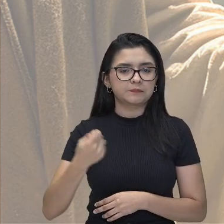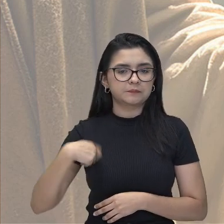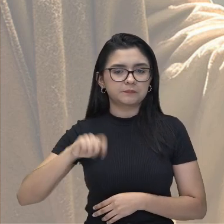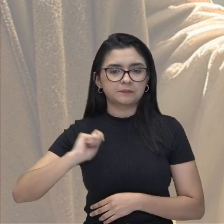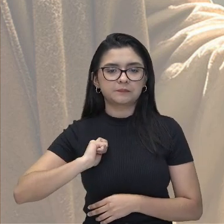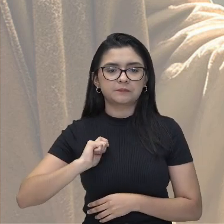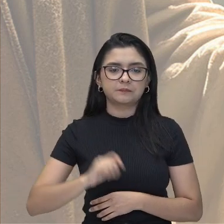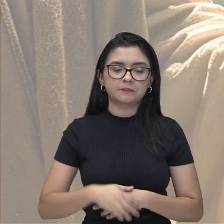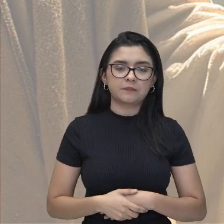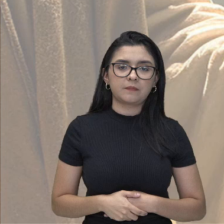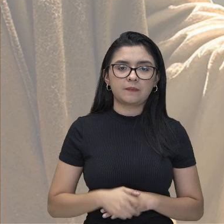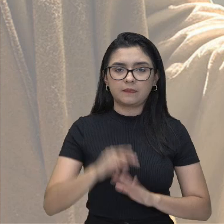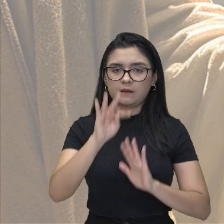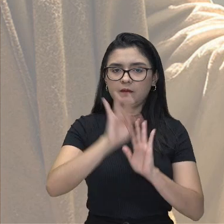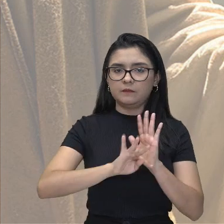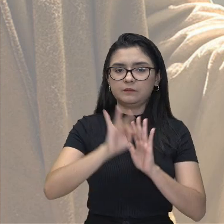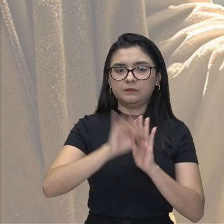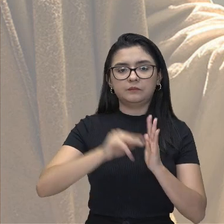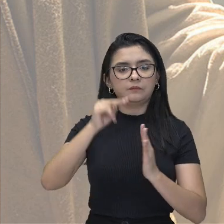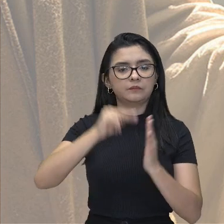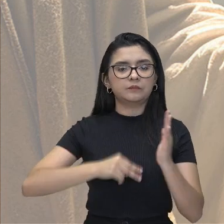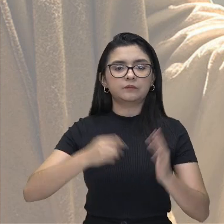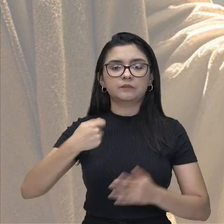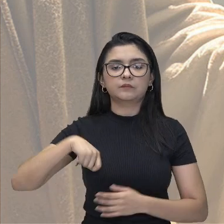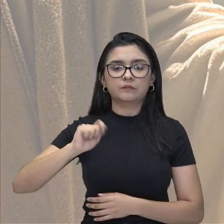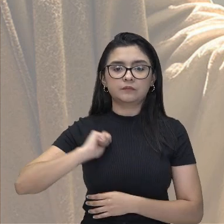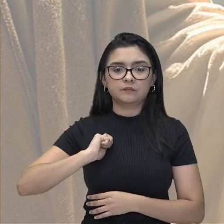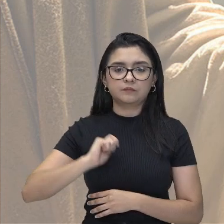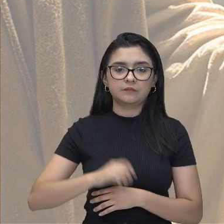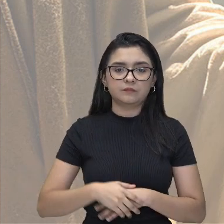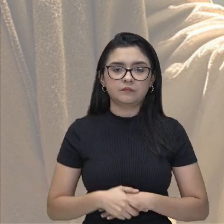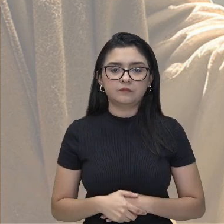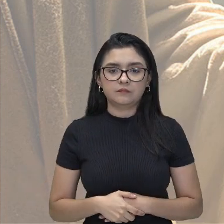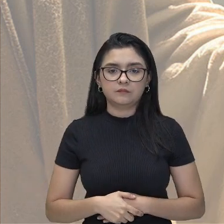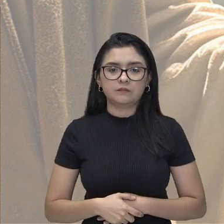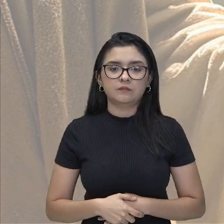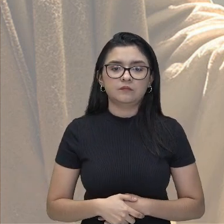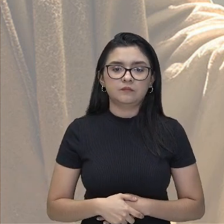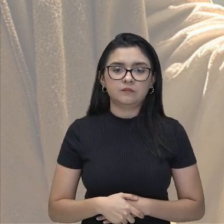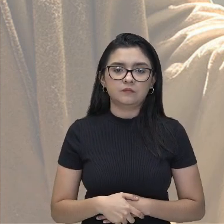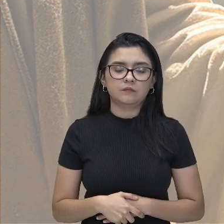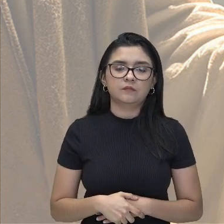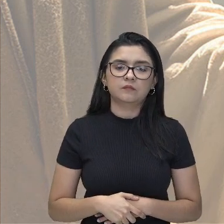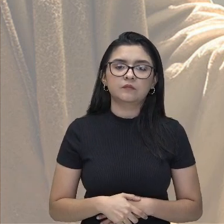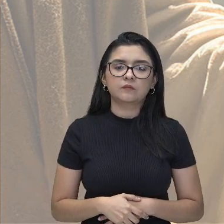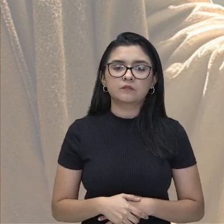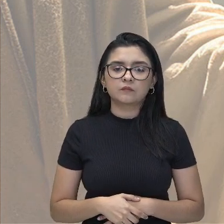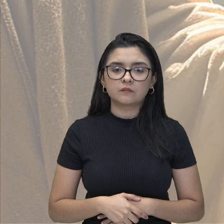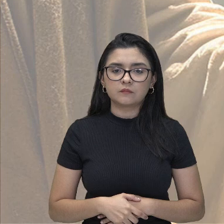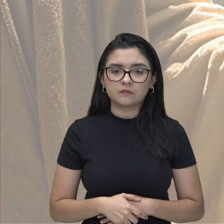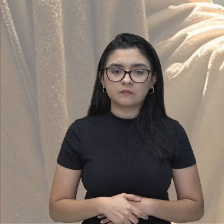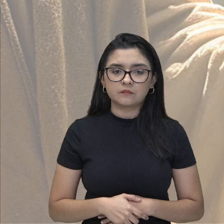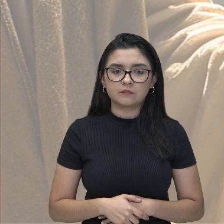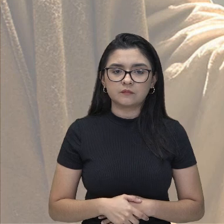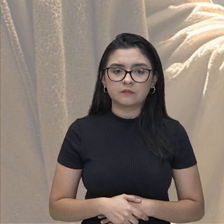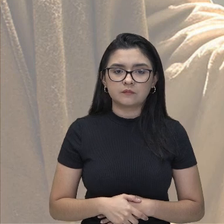domoic sol sol nbre se